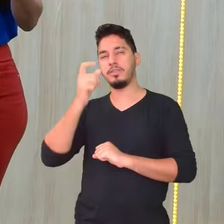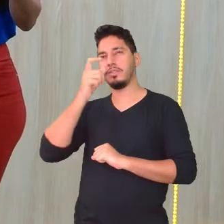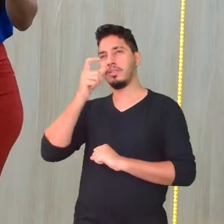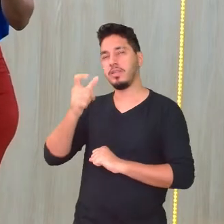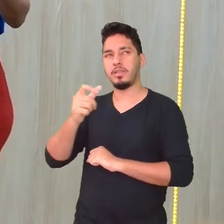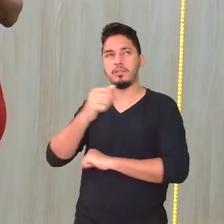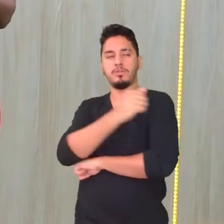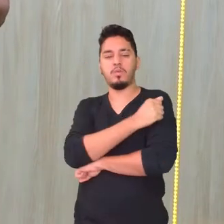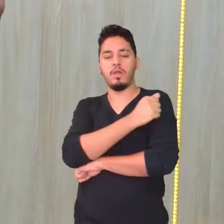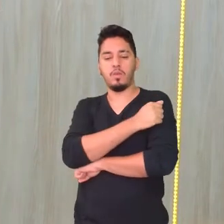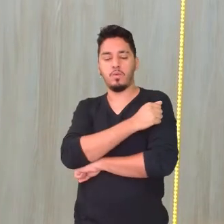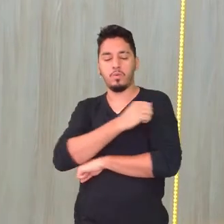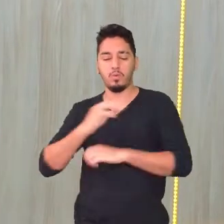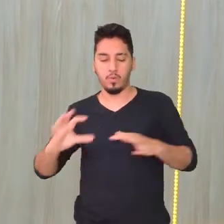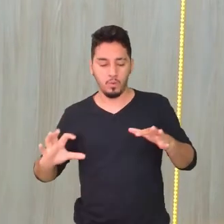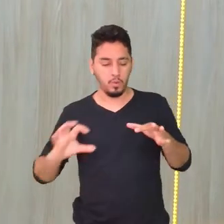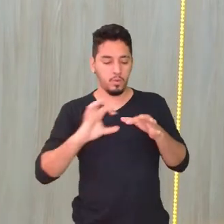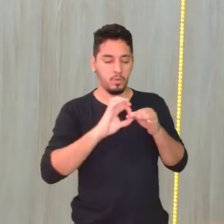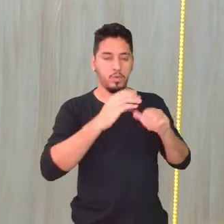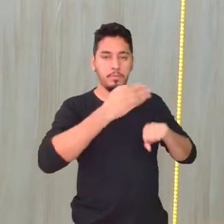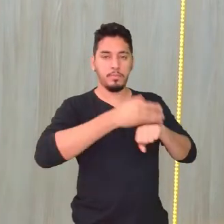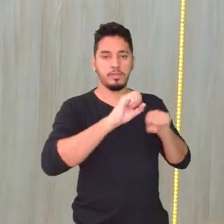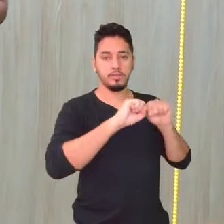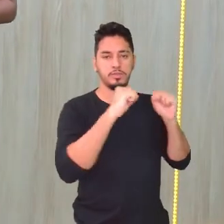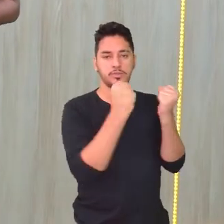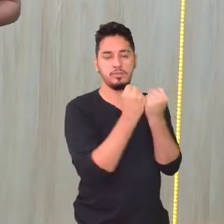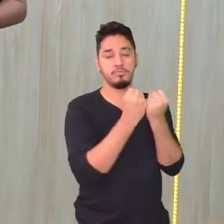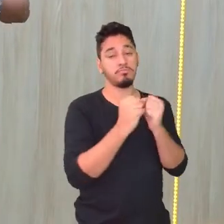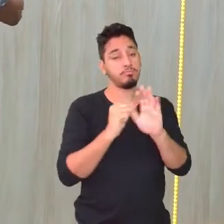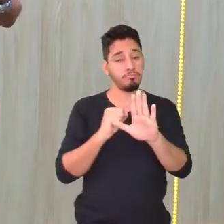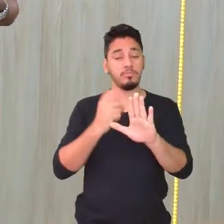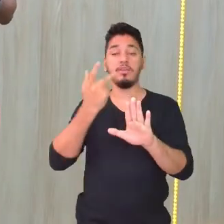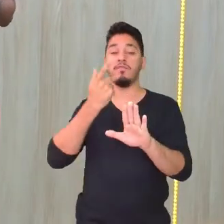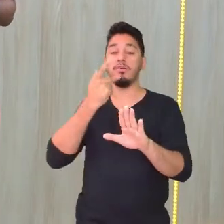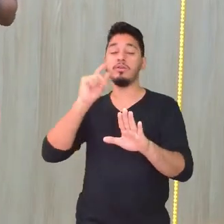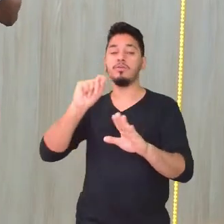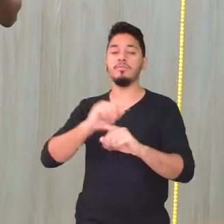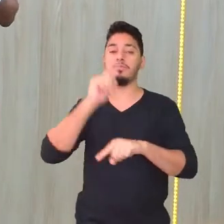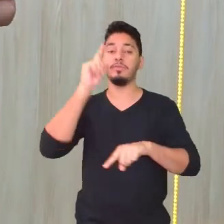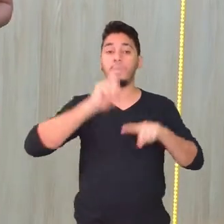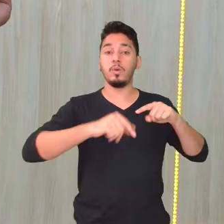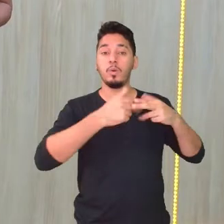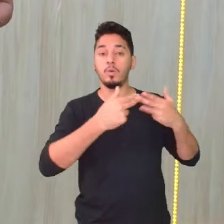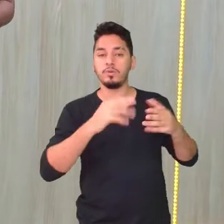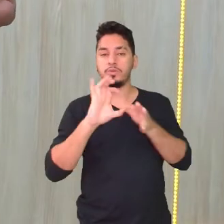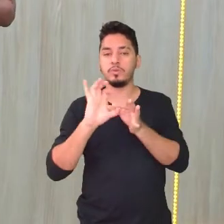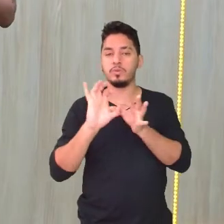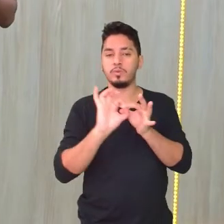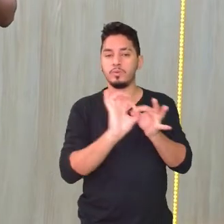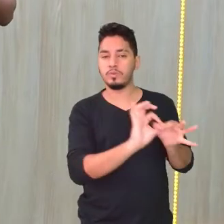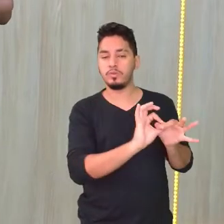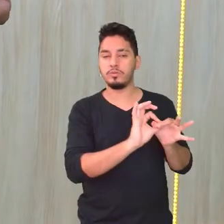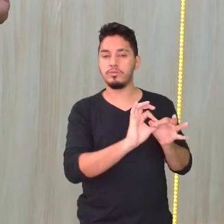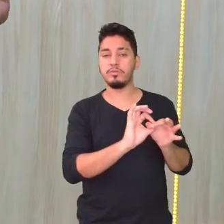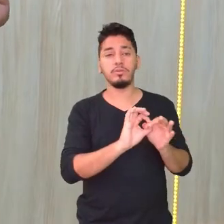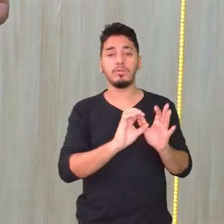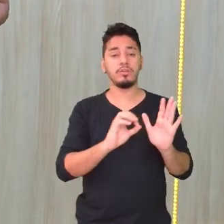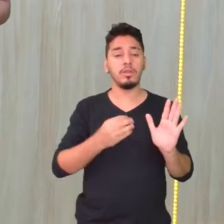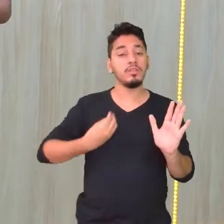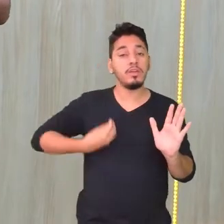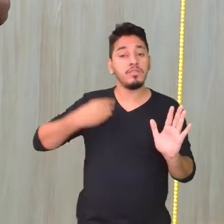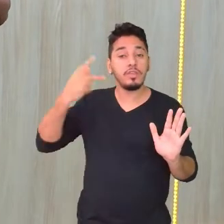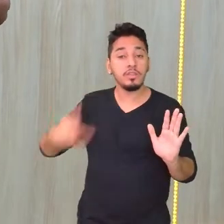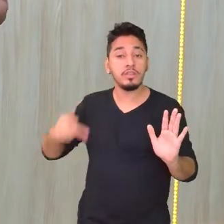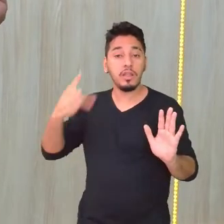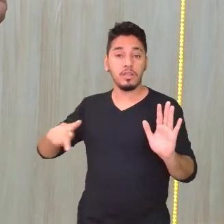do estudante e atrelar práticas sociais, a gente está falando de trazer elementos do contexto, que fazem parte da vida dele,